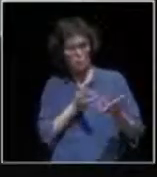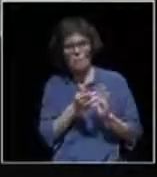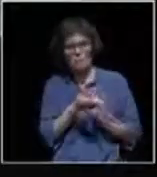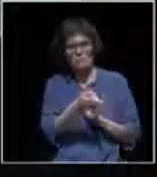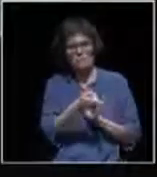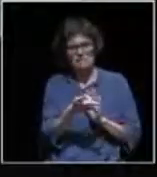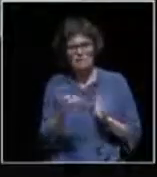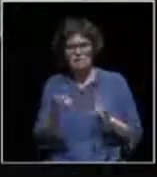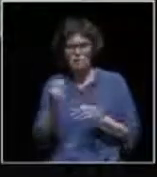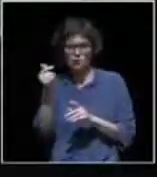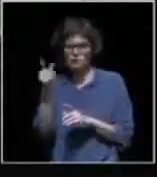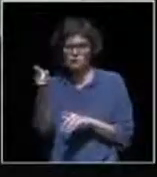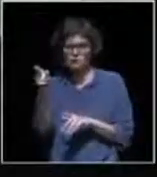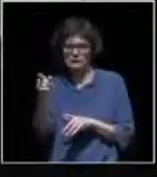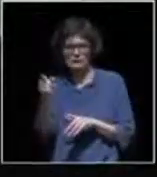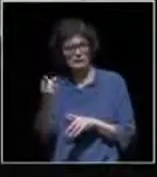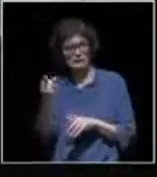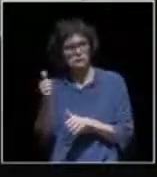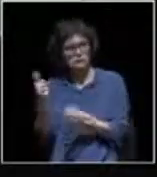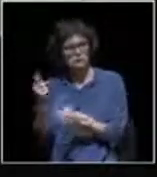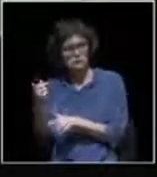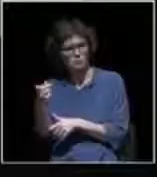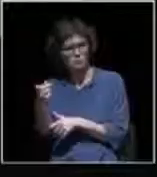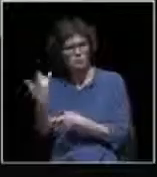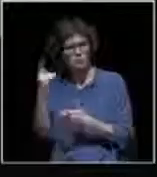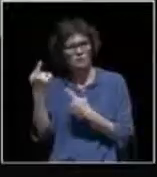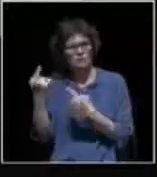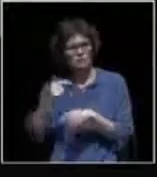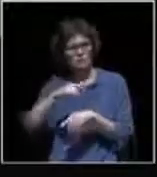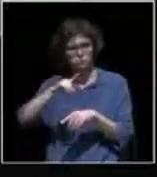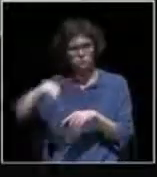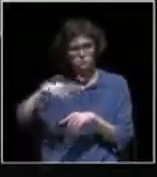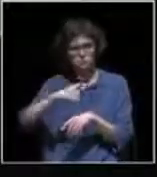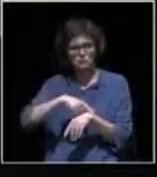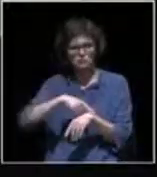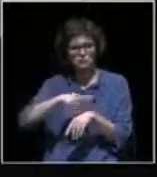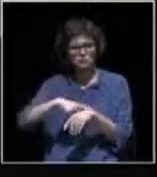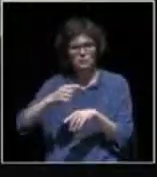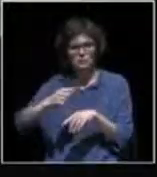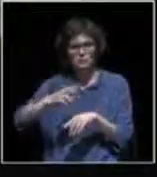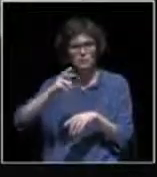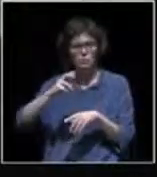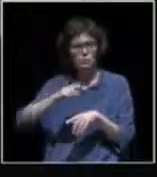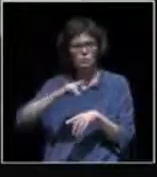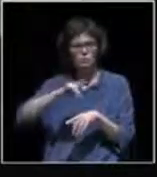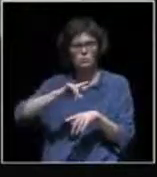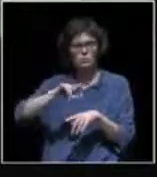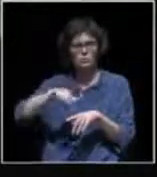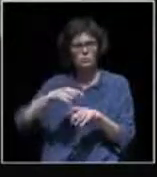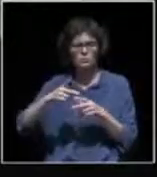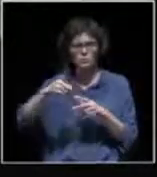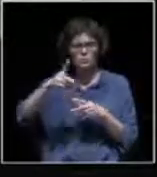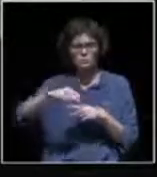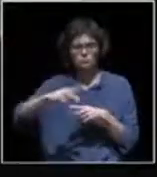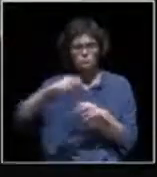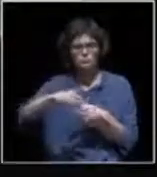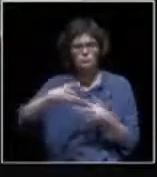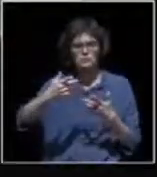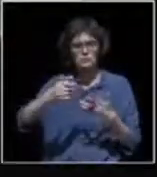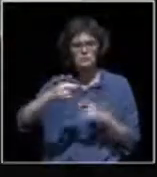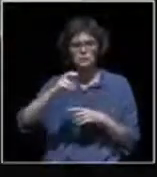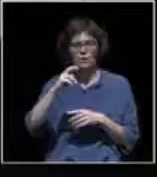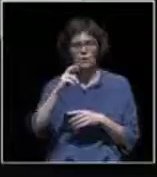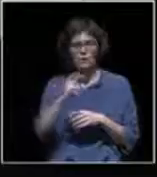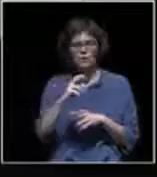valor convidativo? Depois, circula apenas com intervalos de 3/4 de hora ao longo do dia e termina